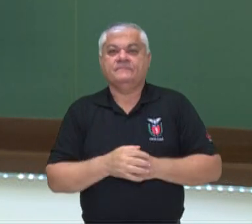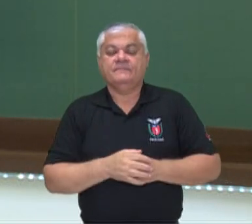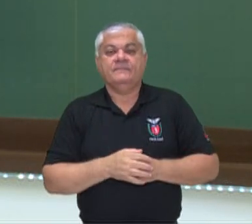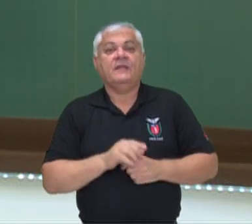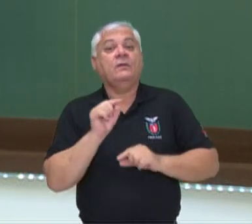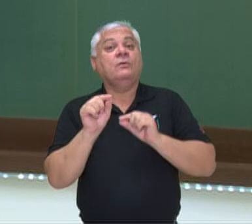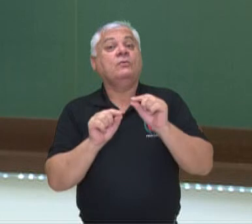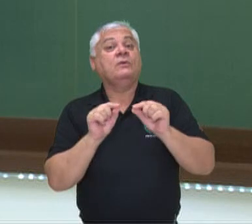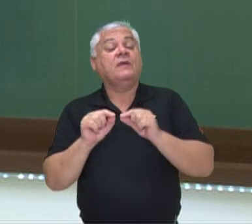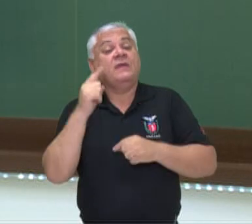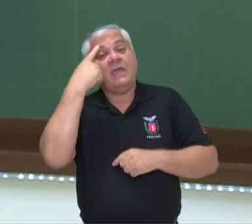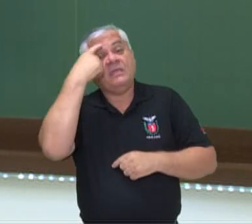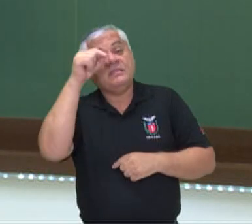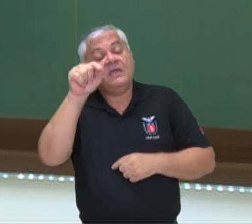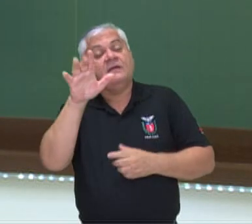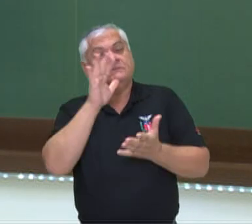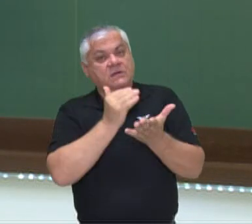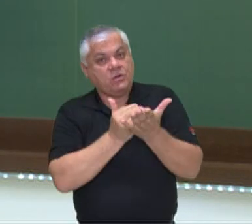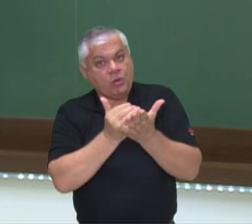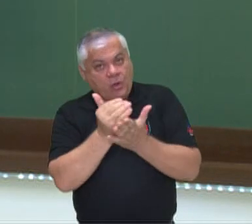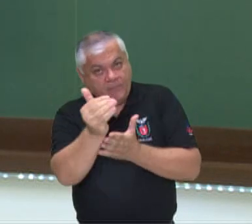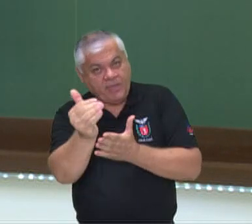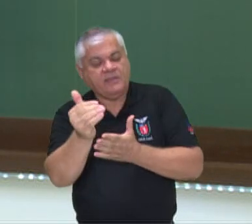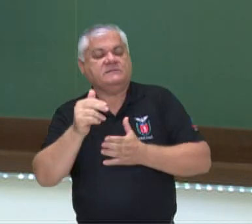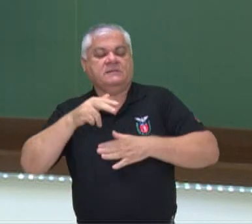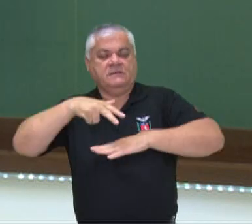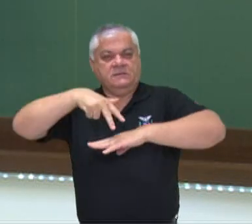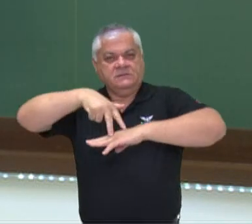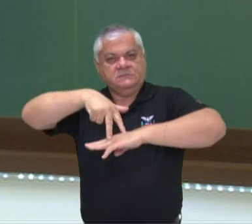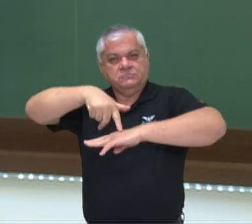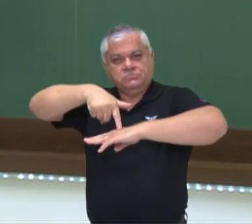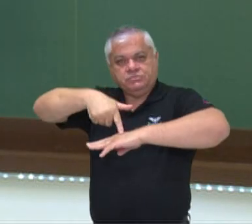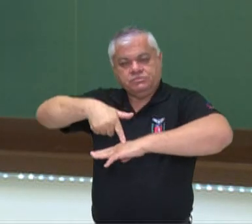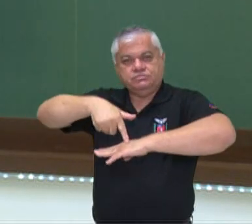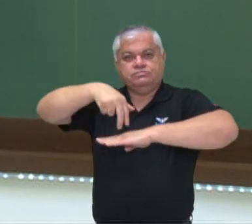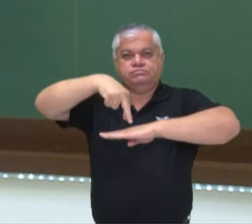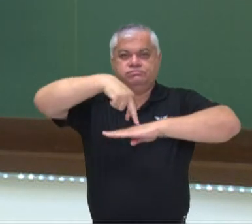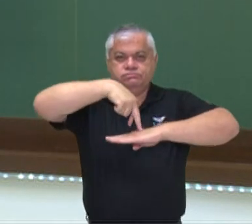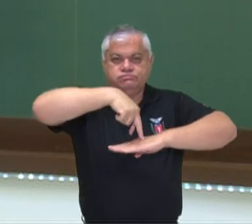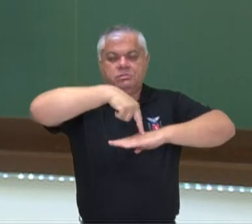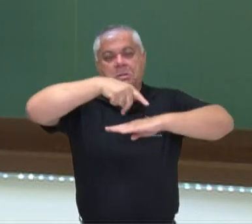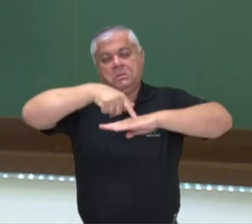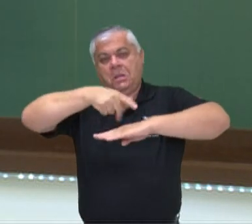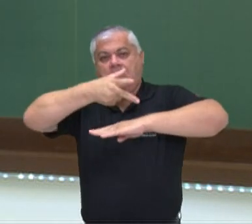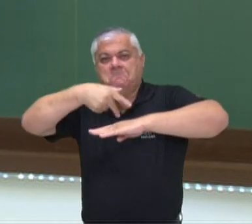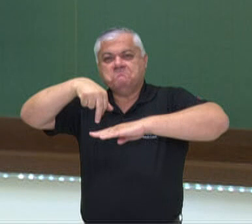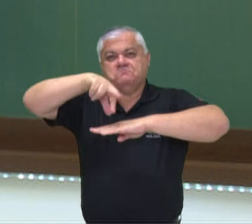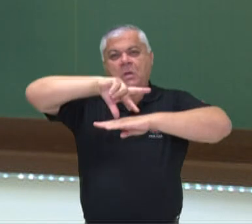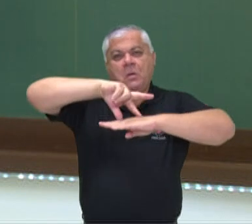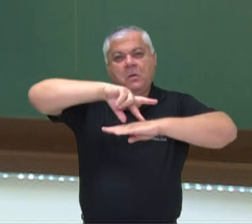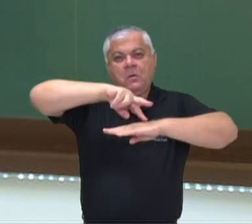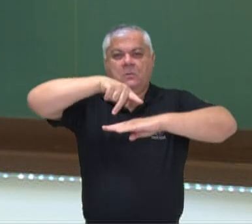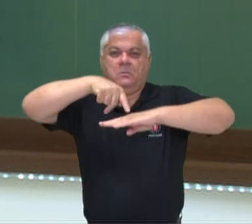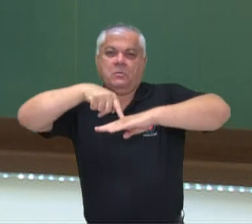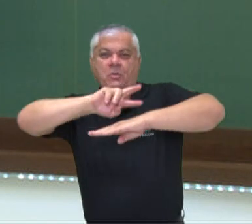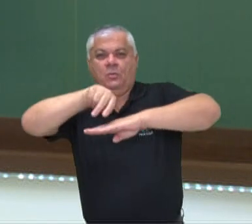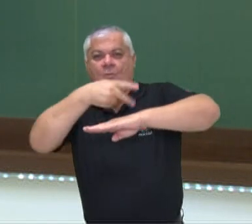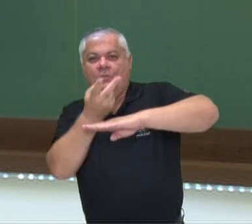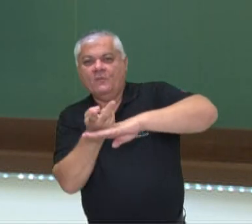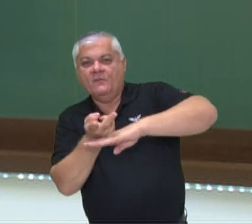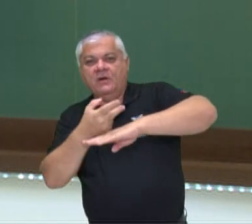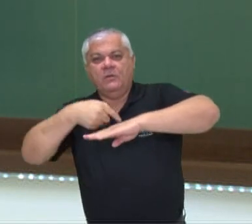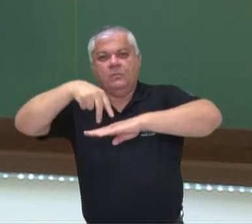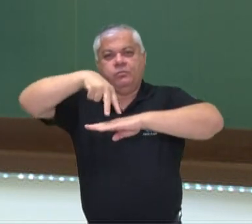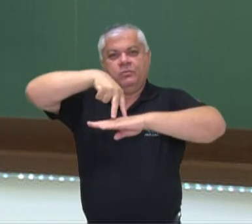ideia sempre é o seguinte, você começa gingando, executa um determinado movimento, ao